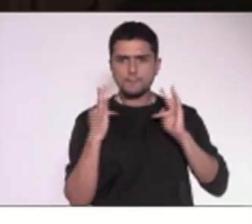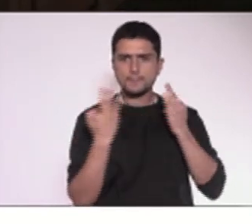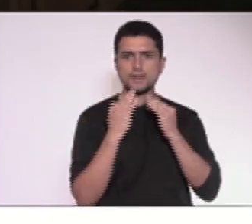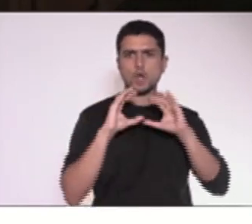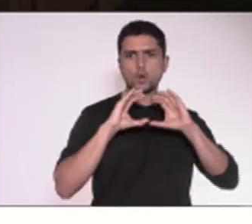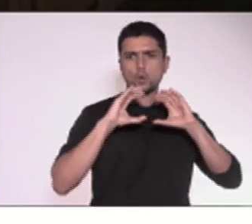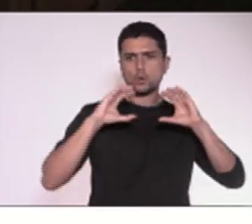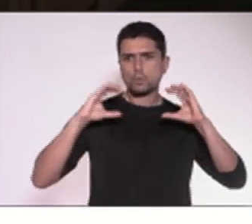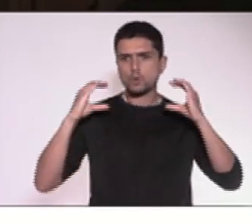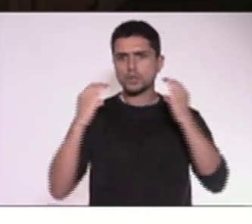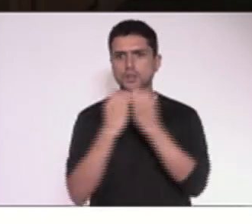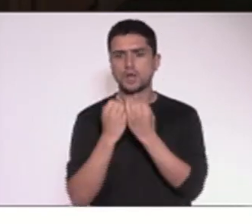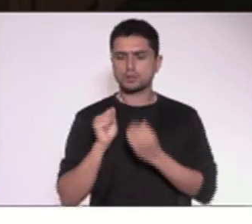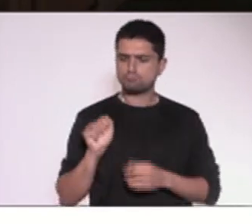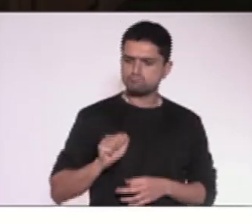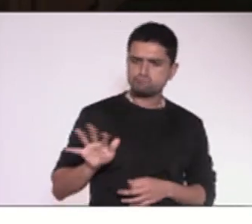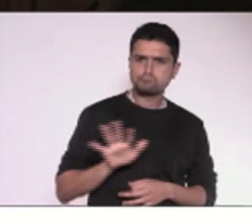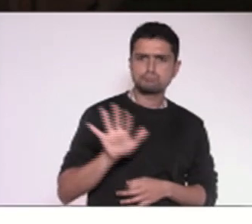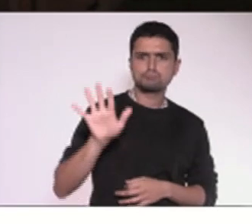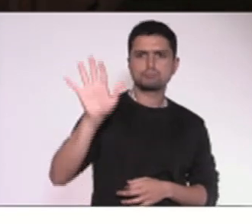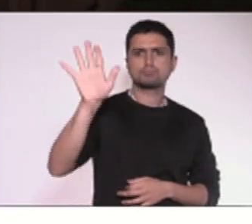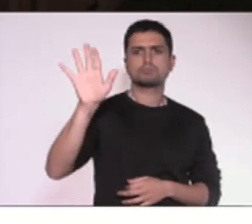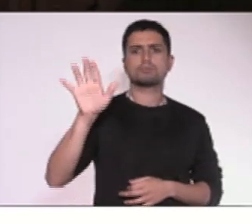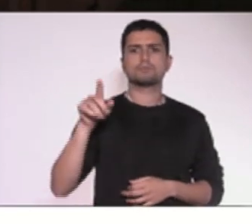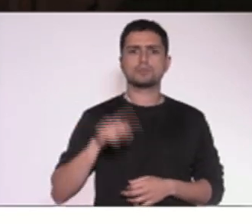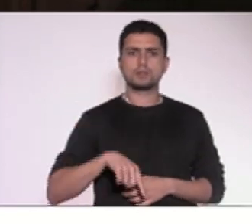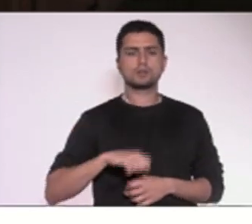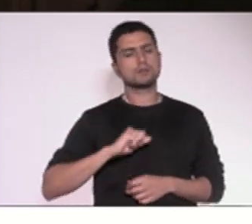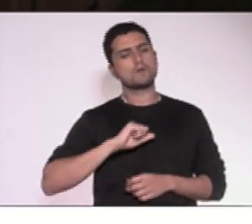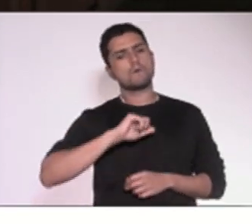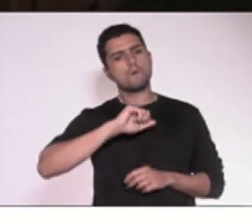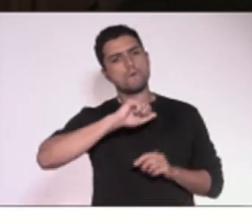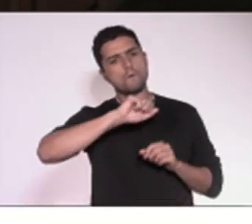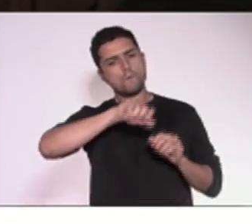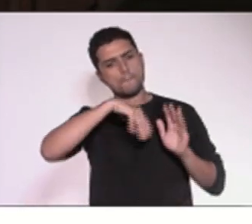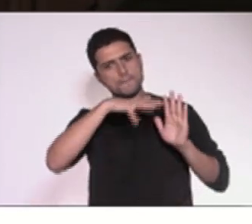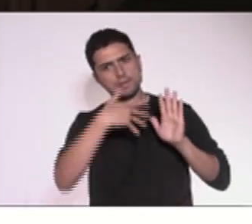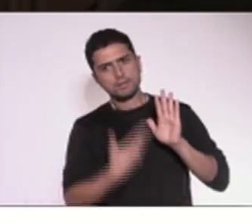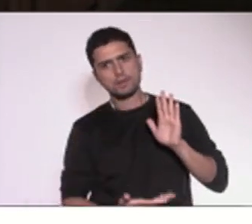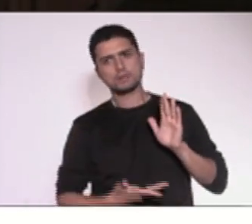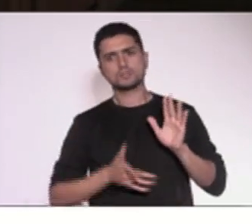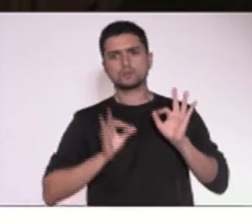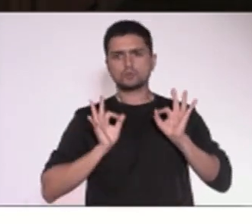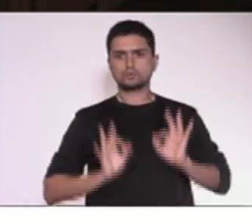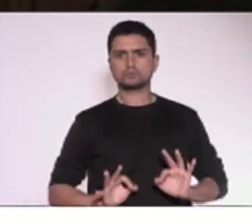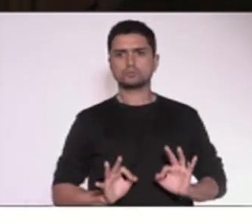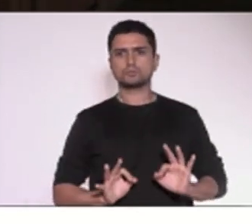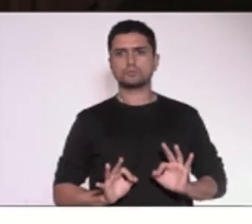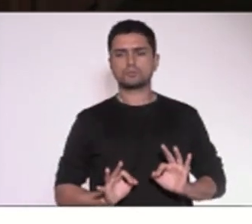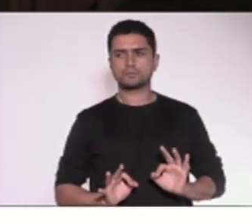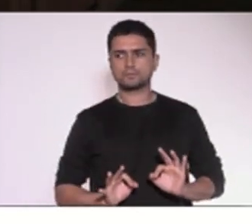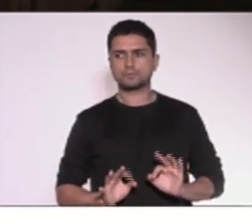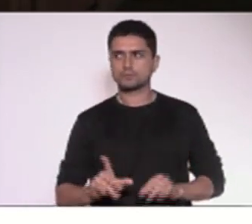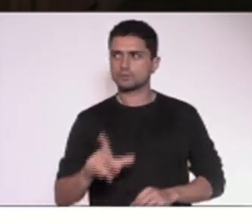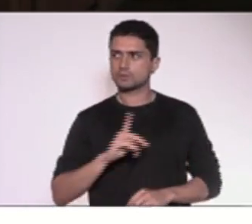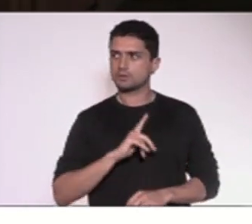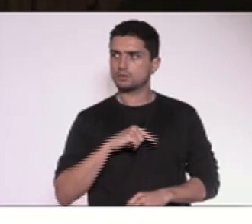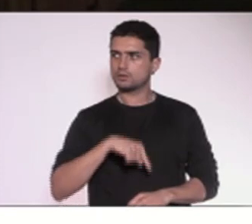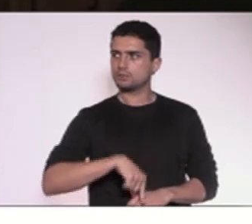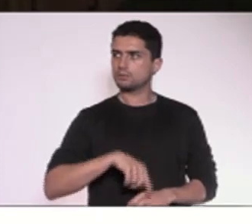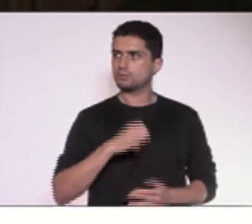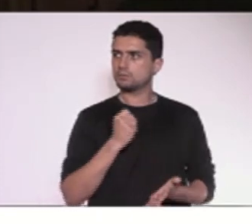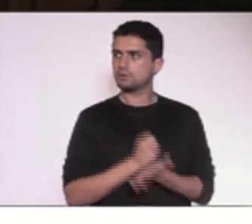homenagem é uma homenagem justa, uma homenagem que marcará a história do Estado do Rio de Janeiro e a luta contra o